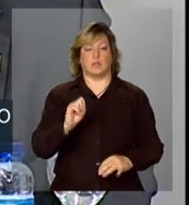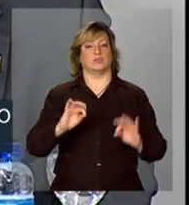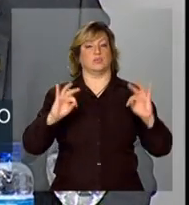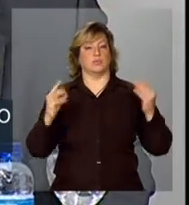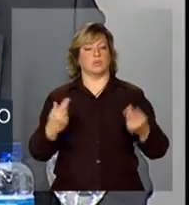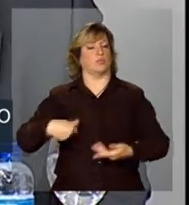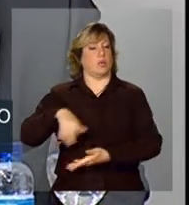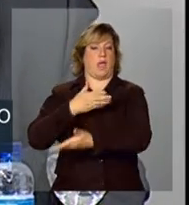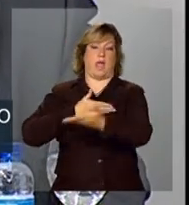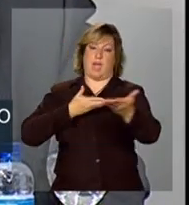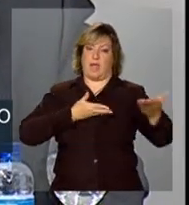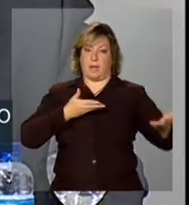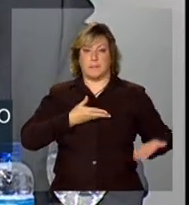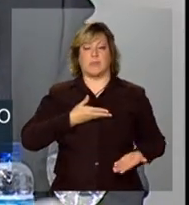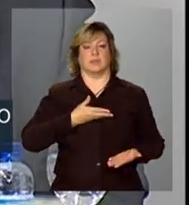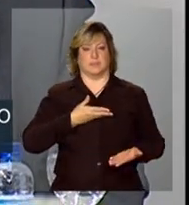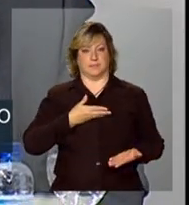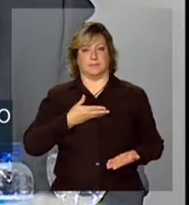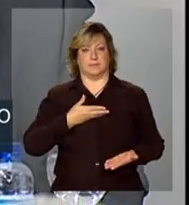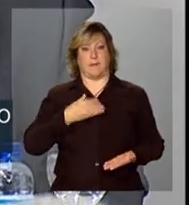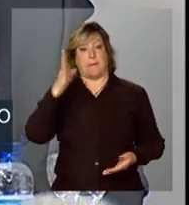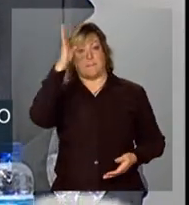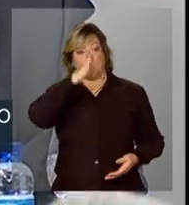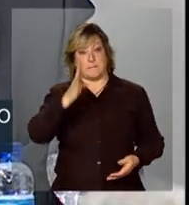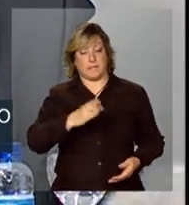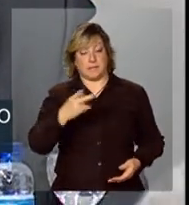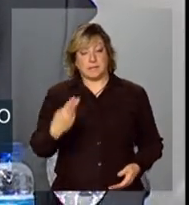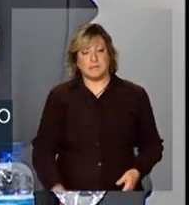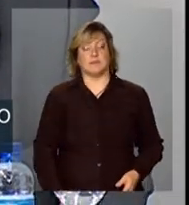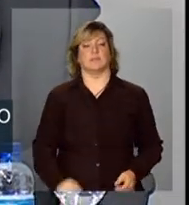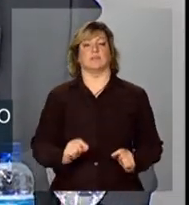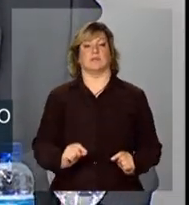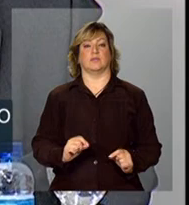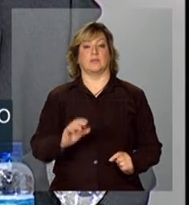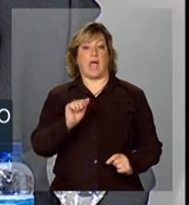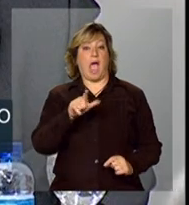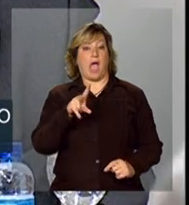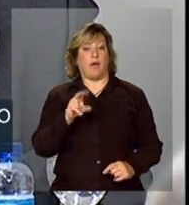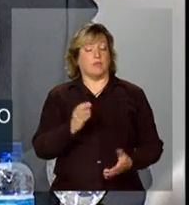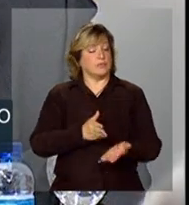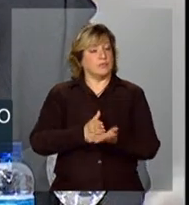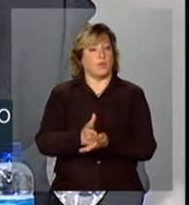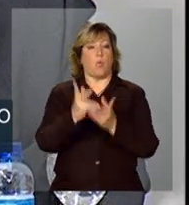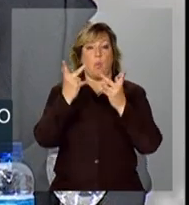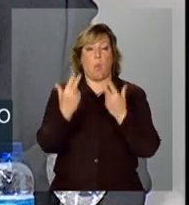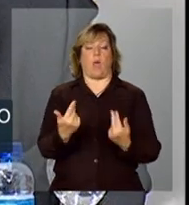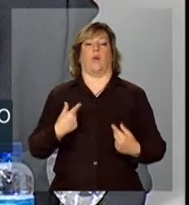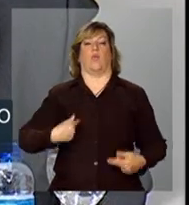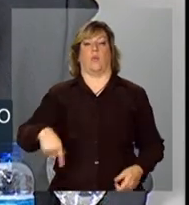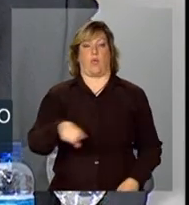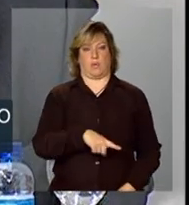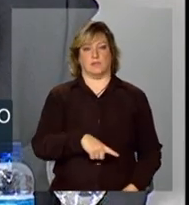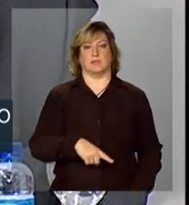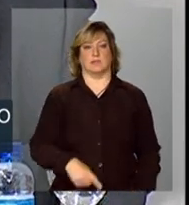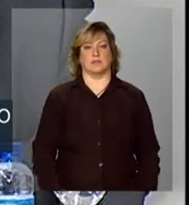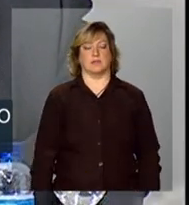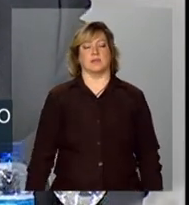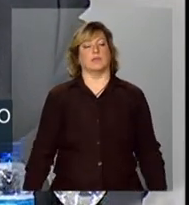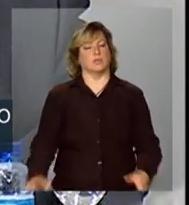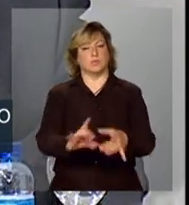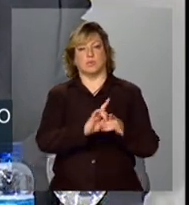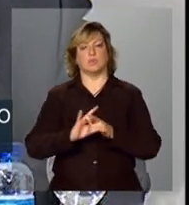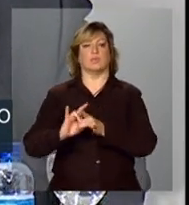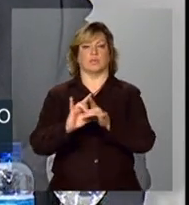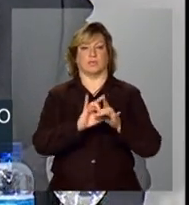nossos amigos, não é? Brasileiros com objetivo igual ao nosso, não é? De mãos